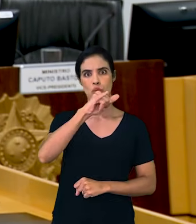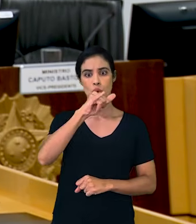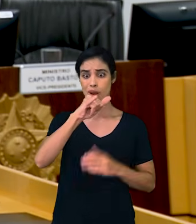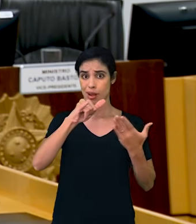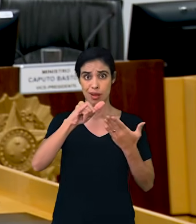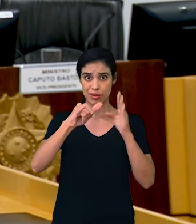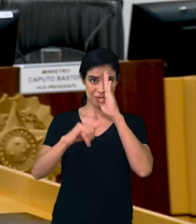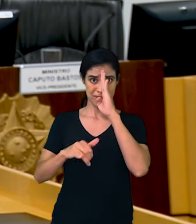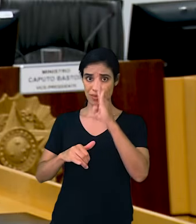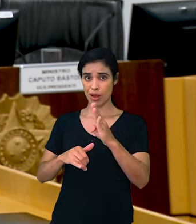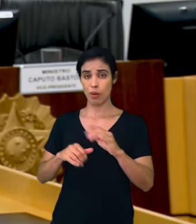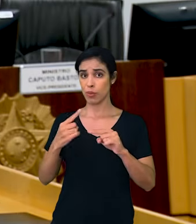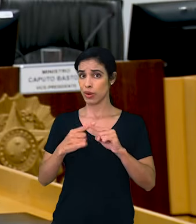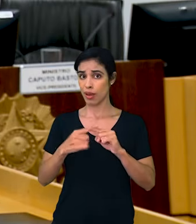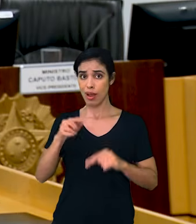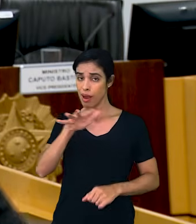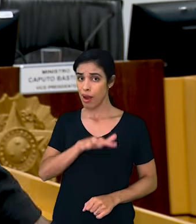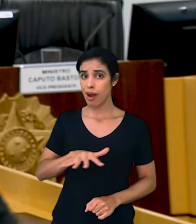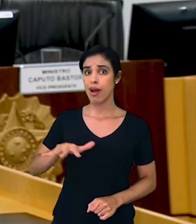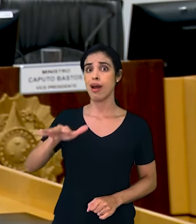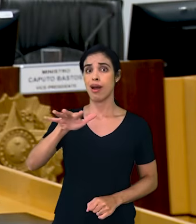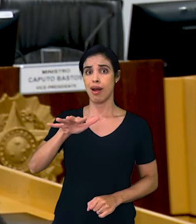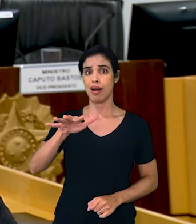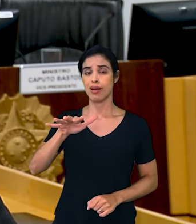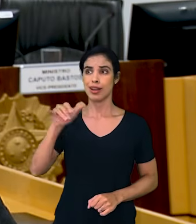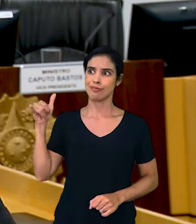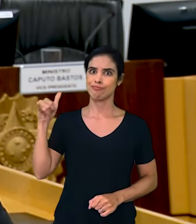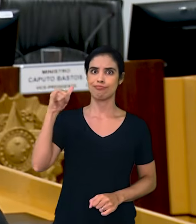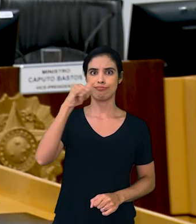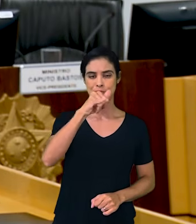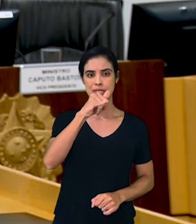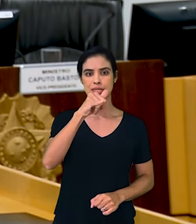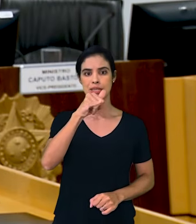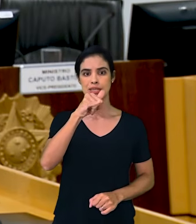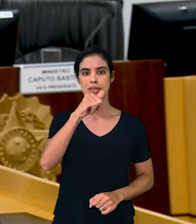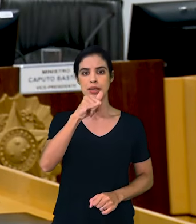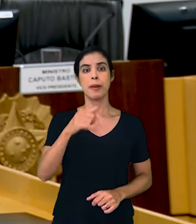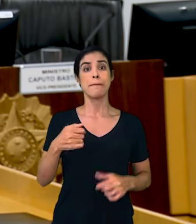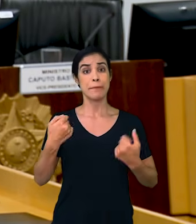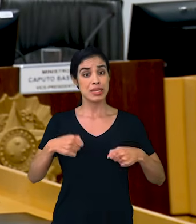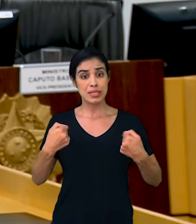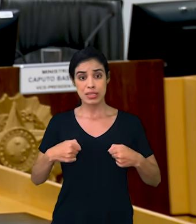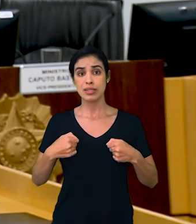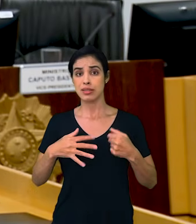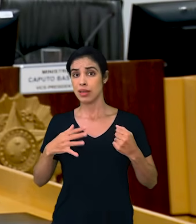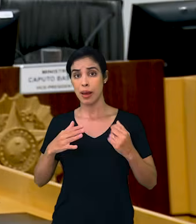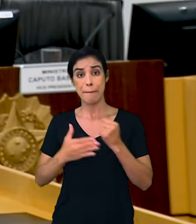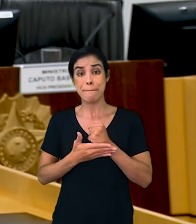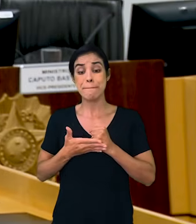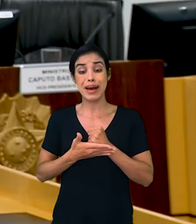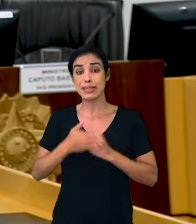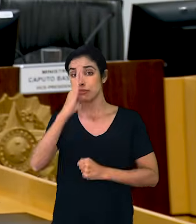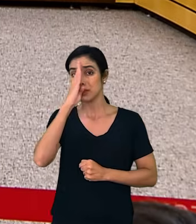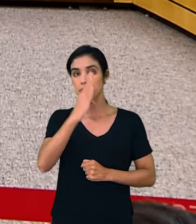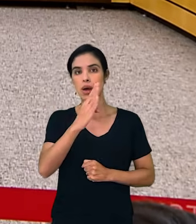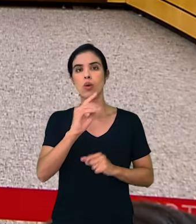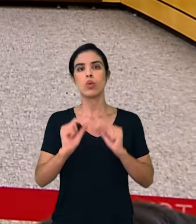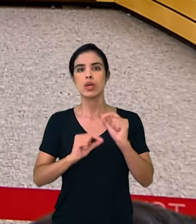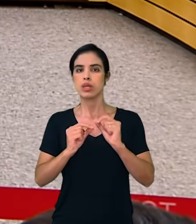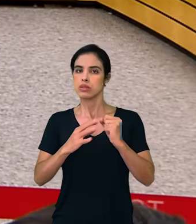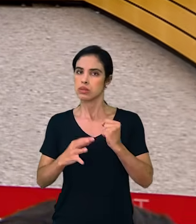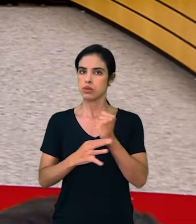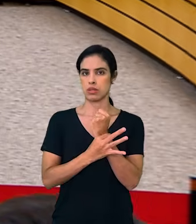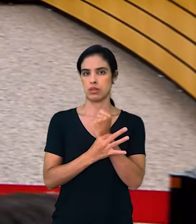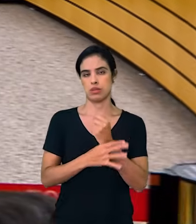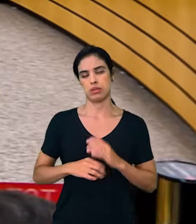principal visão. O setor aéreo ele tem que estar voltado e ter como premissa básica a segurança de voo. O